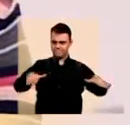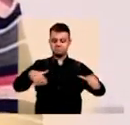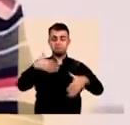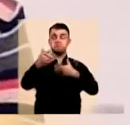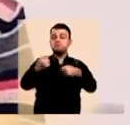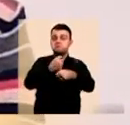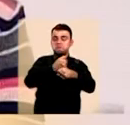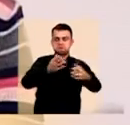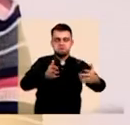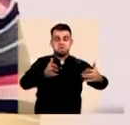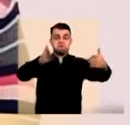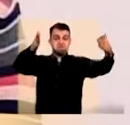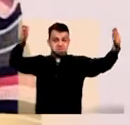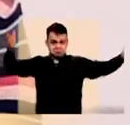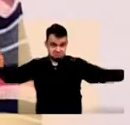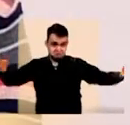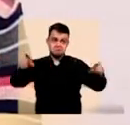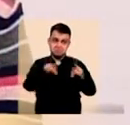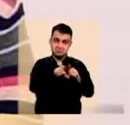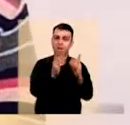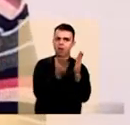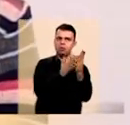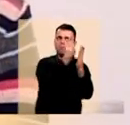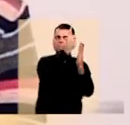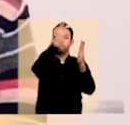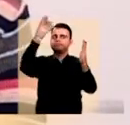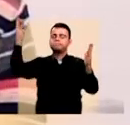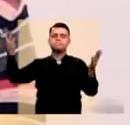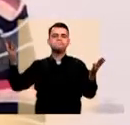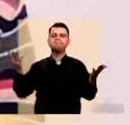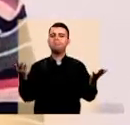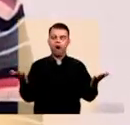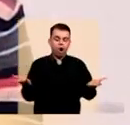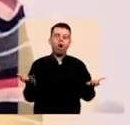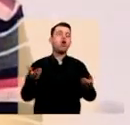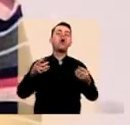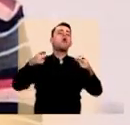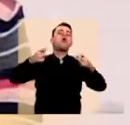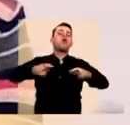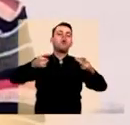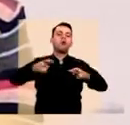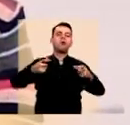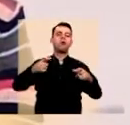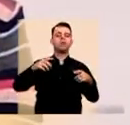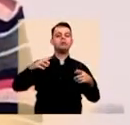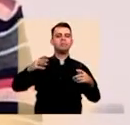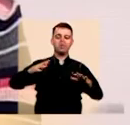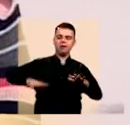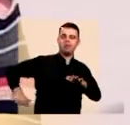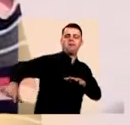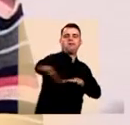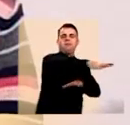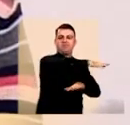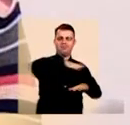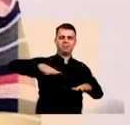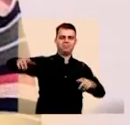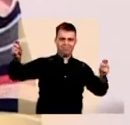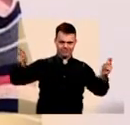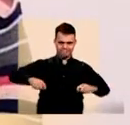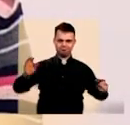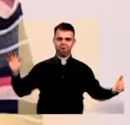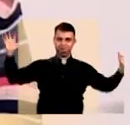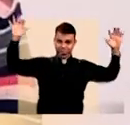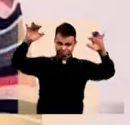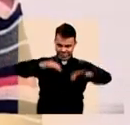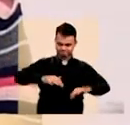ampliou lá o acervo, e o espaço ficou pequeno, agora a gente está fazendo no saguão. E o que a